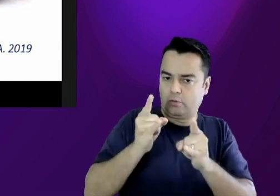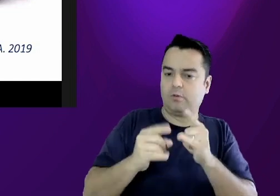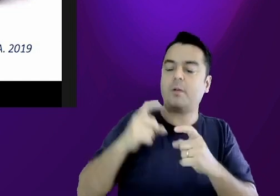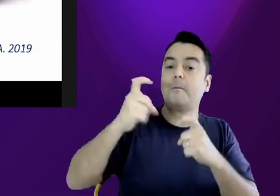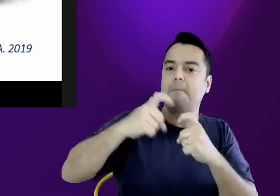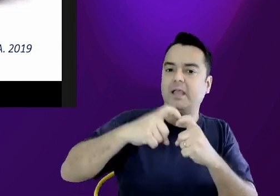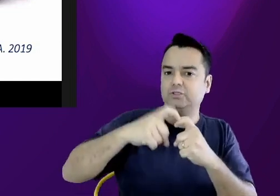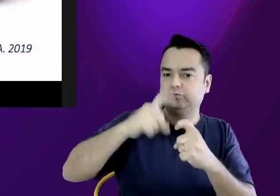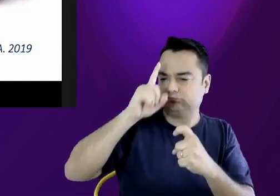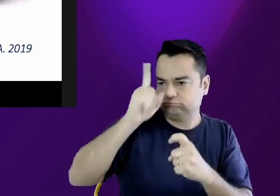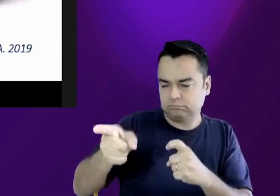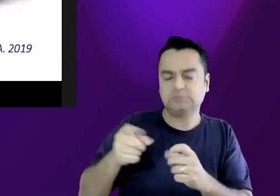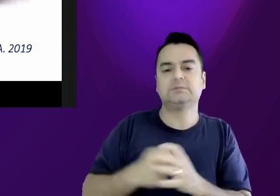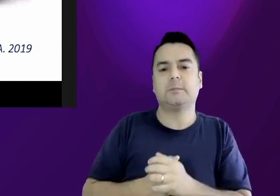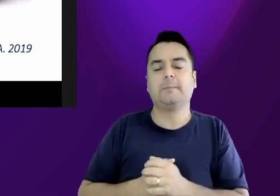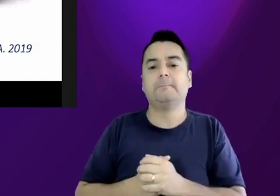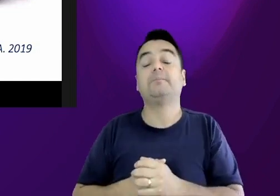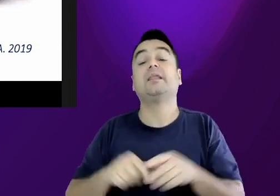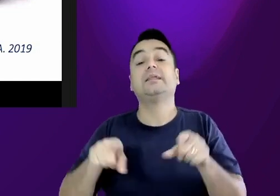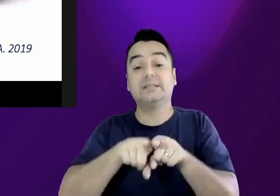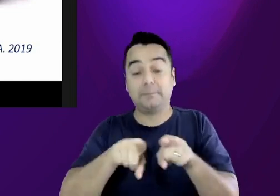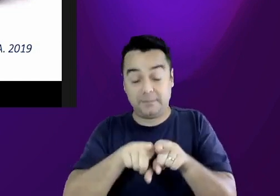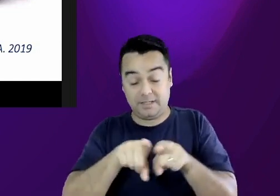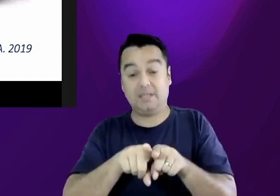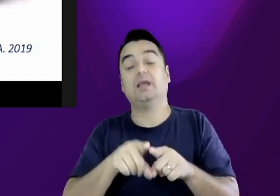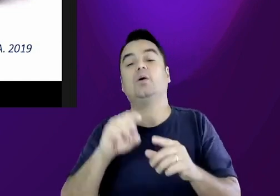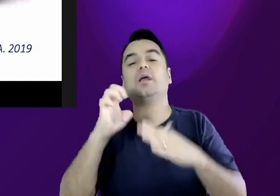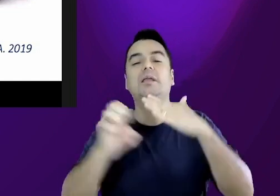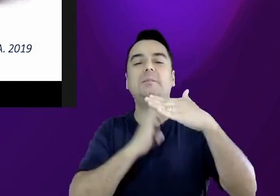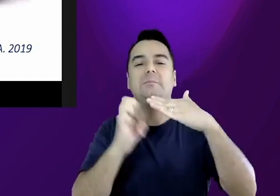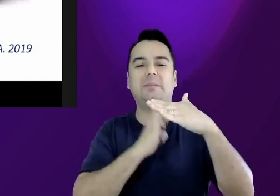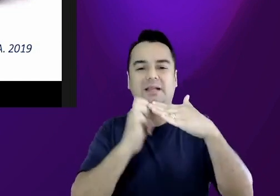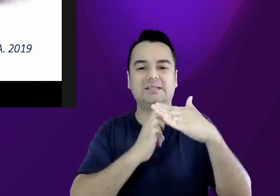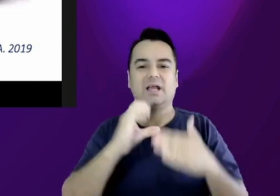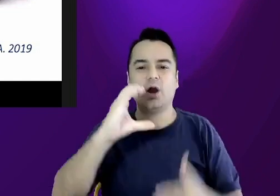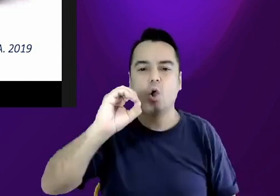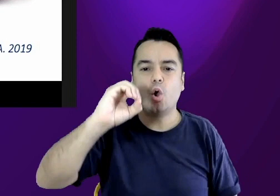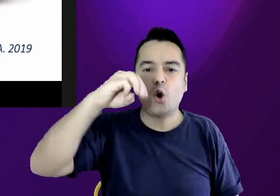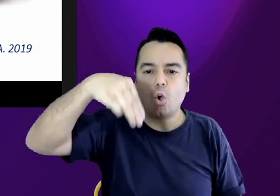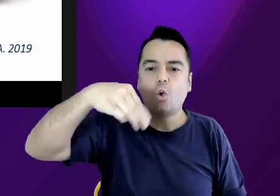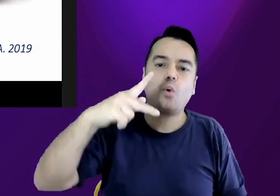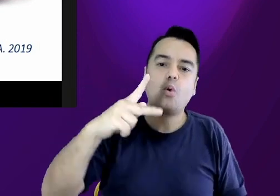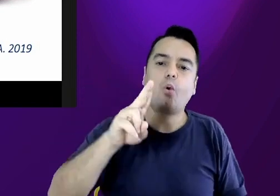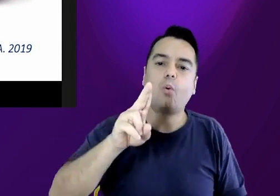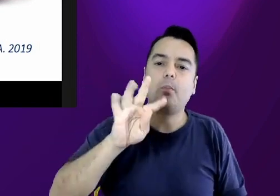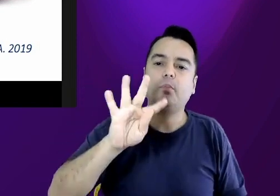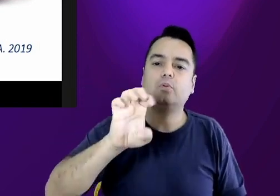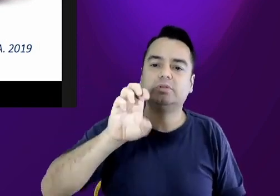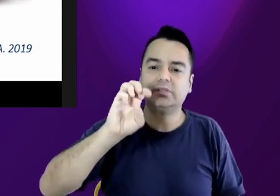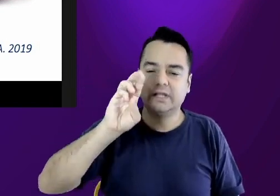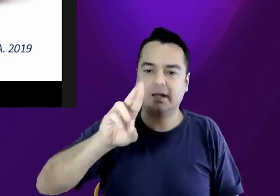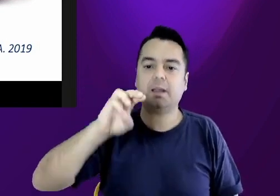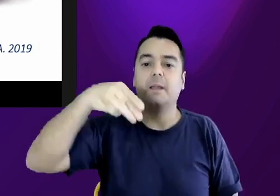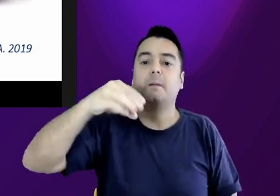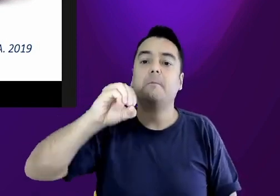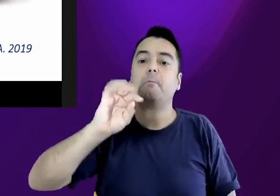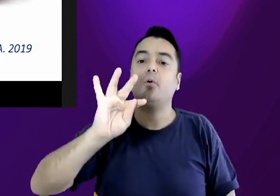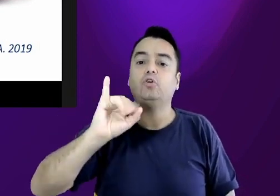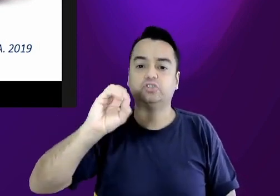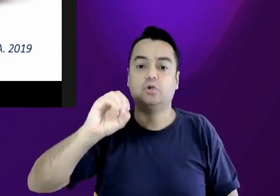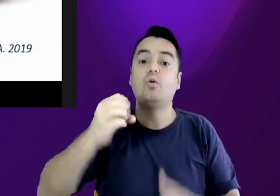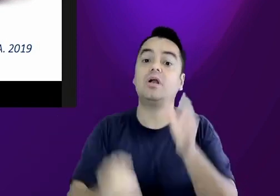Intuitive e o robô Da Vinci. E, em paralelo, uma empresa chamada Computer Motion, ela criou o robô Zeus, que era